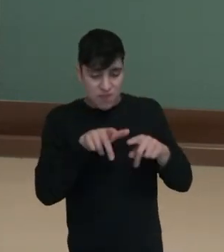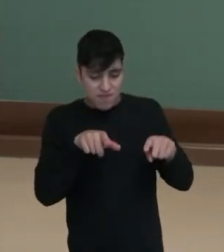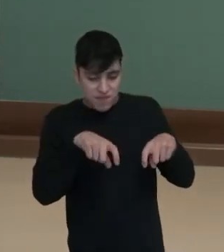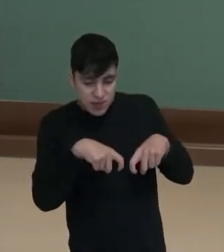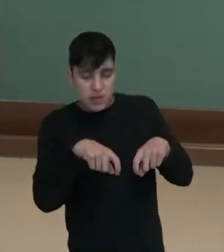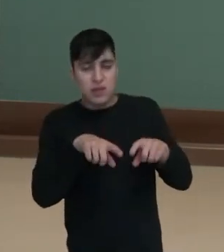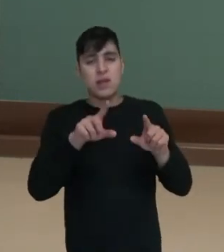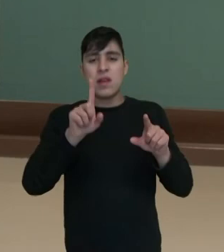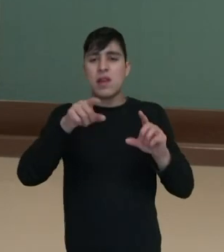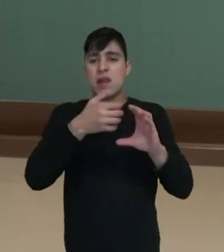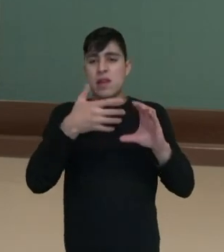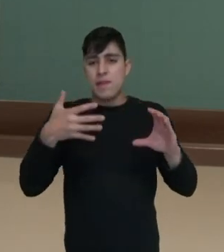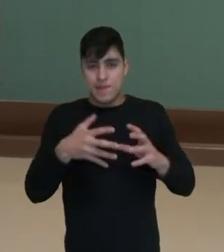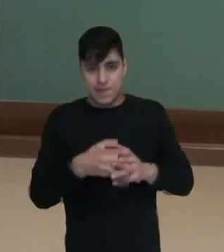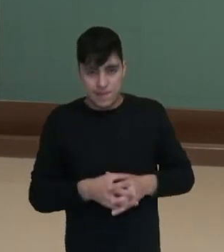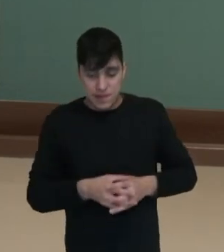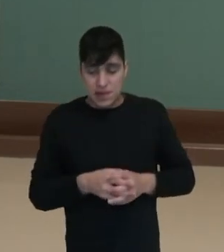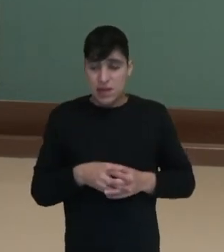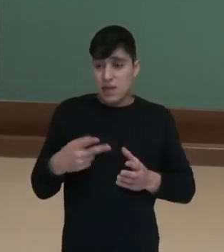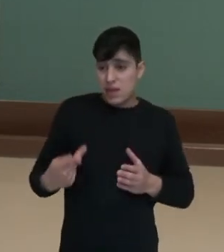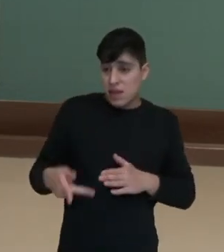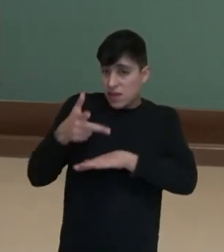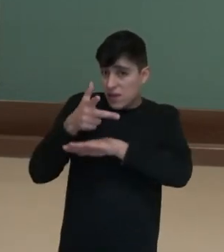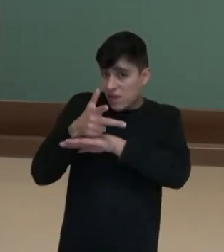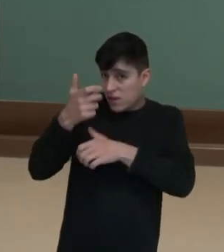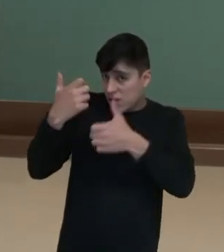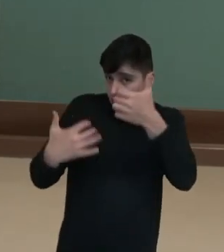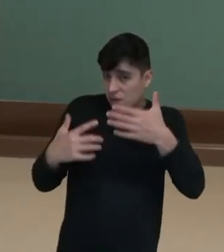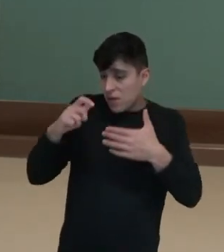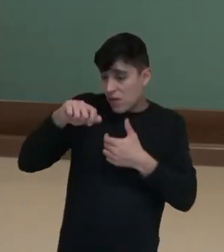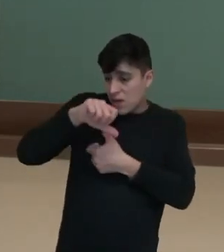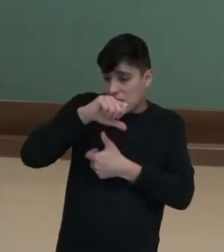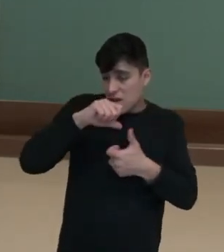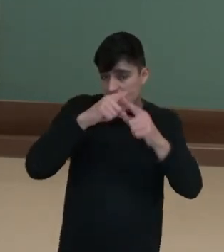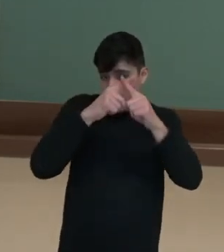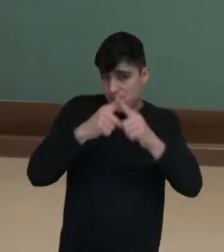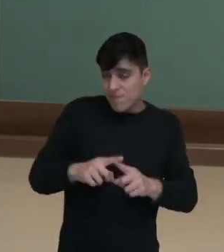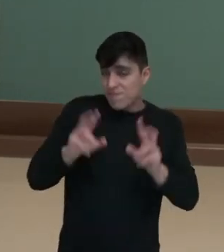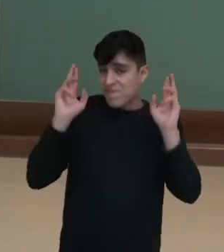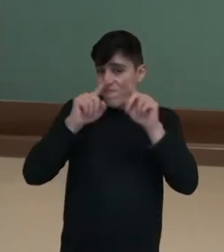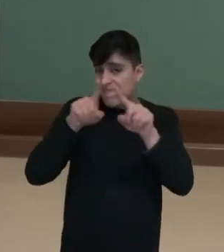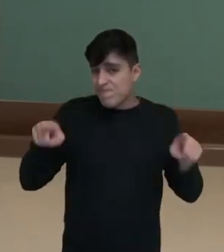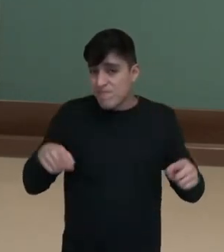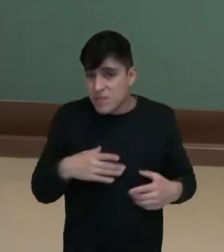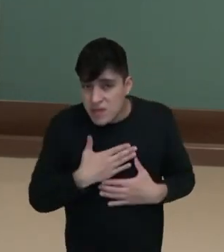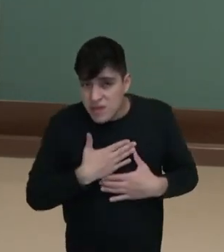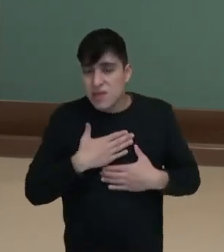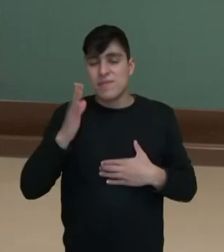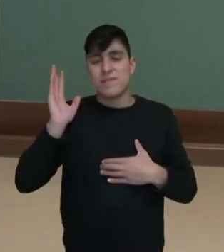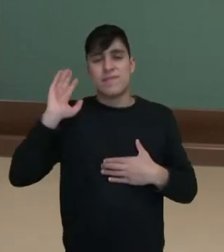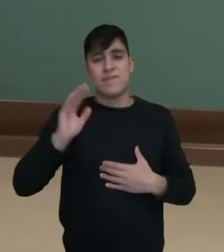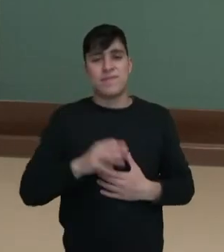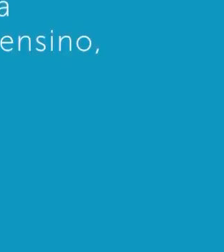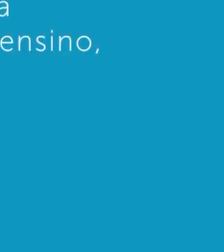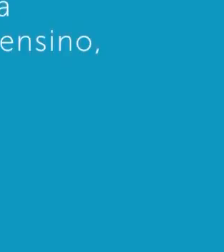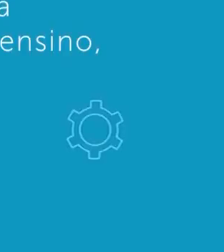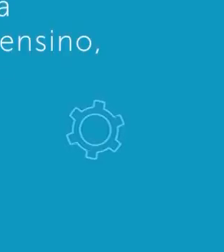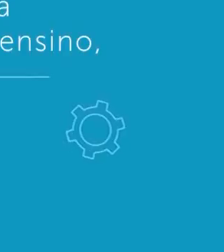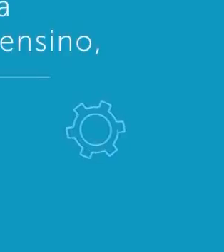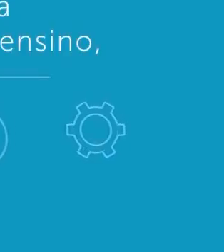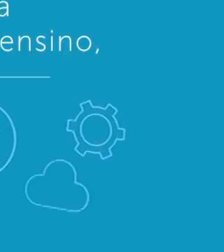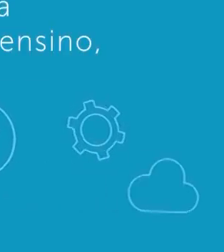dessas características. Nesse vídeo nós falamos sobre alterações cromossômicas. Espero que vocês tenham gostado. Até breve!